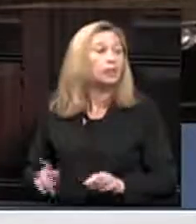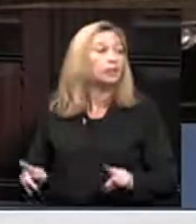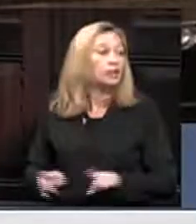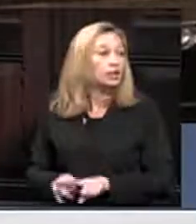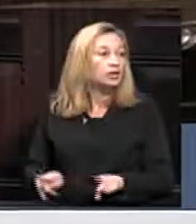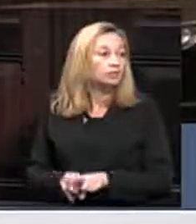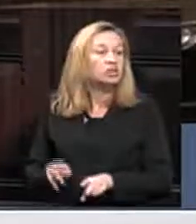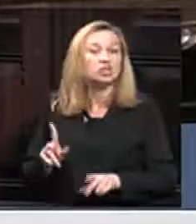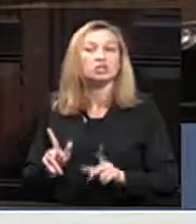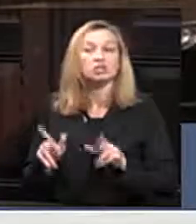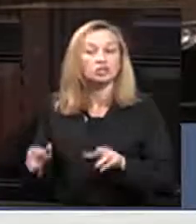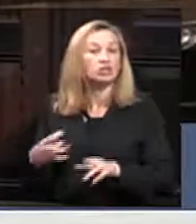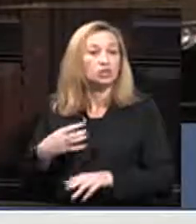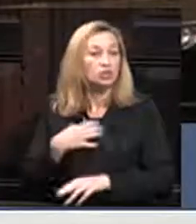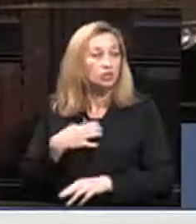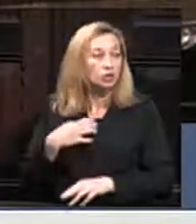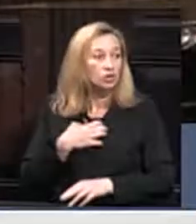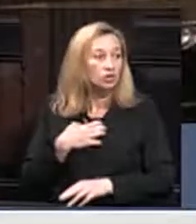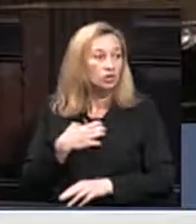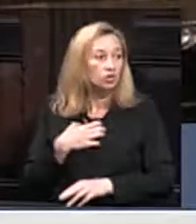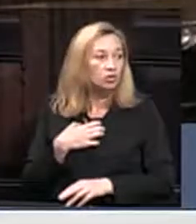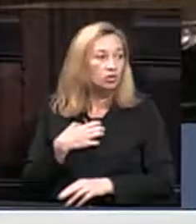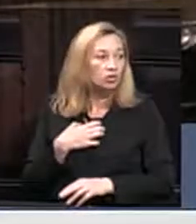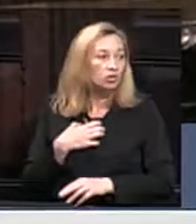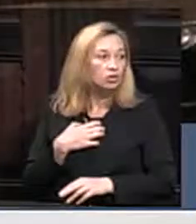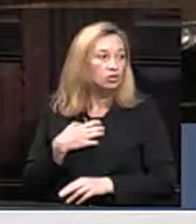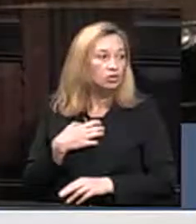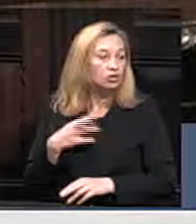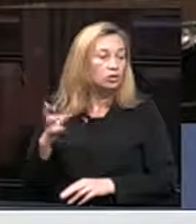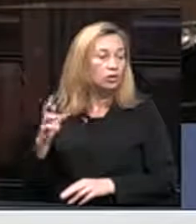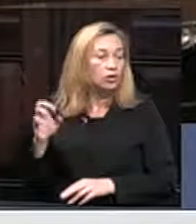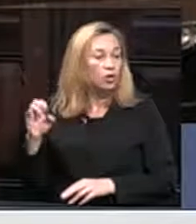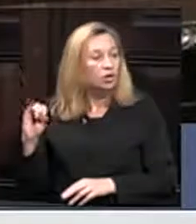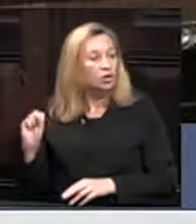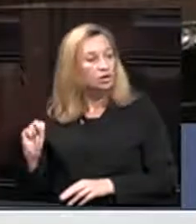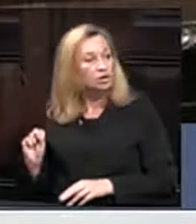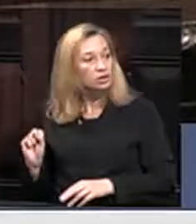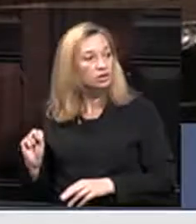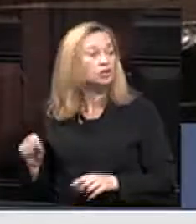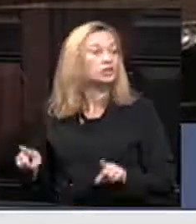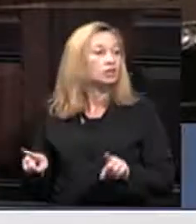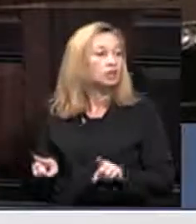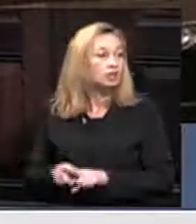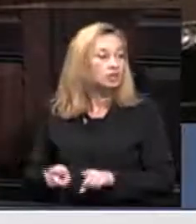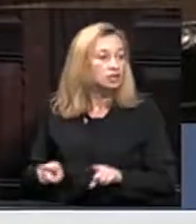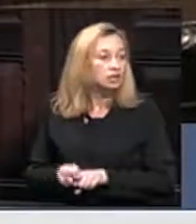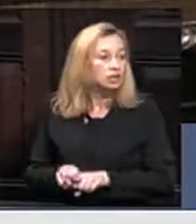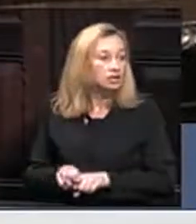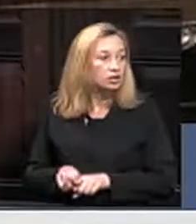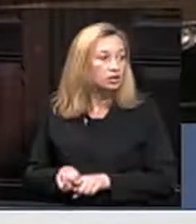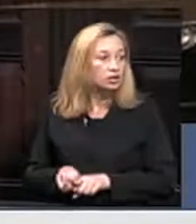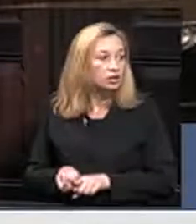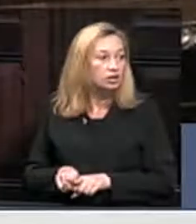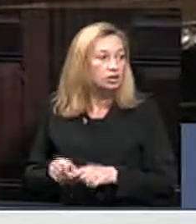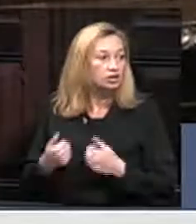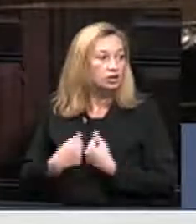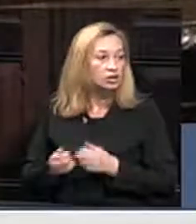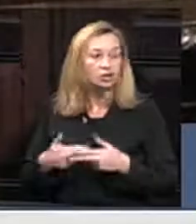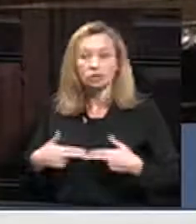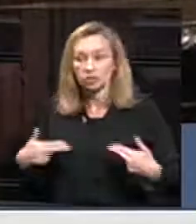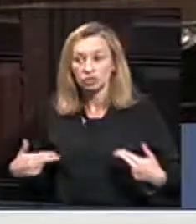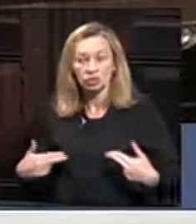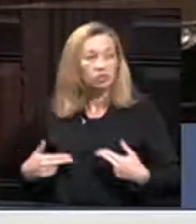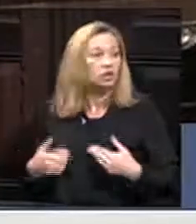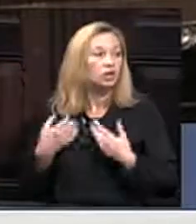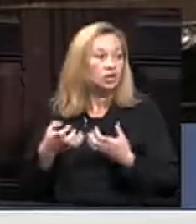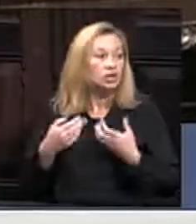mesmo sentido, a antecipação dos royalties e a concessão das linhas intermunicipais. Quero